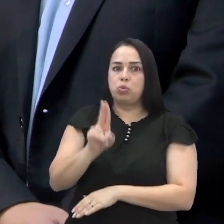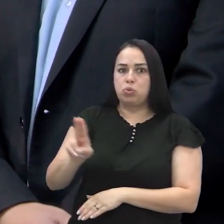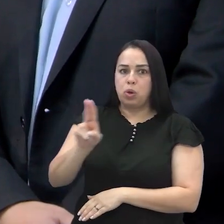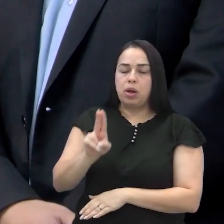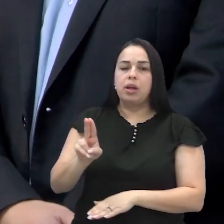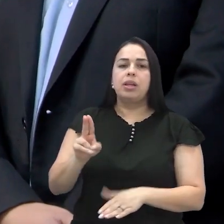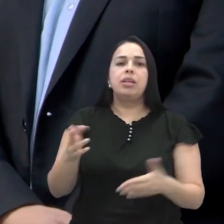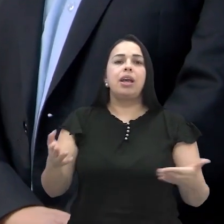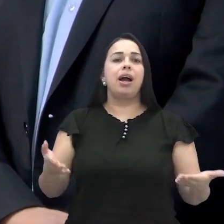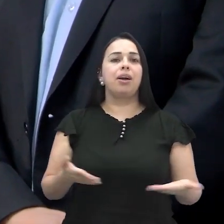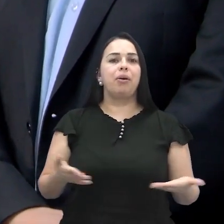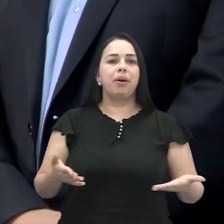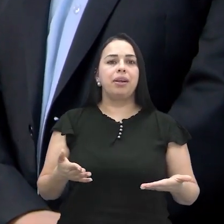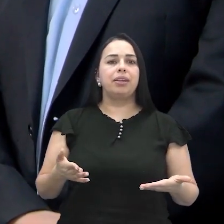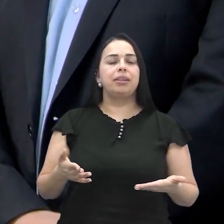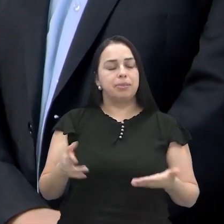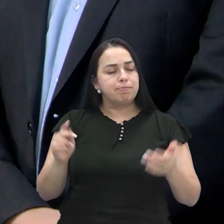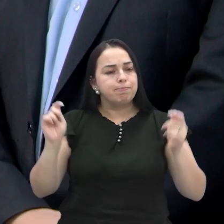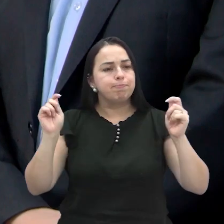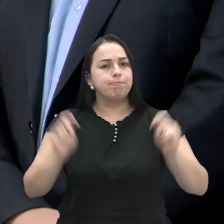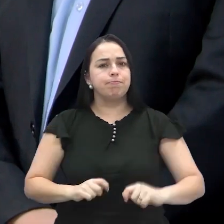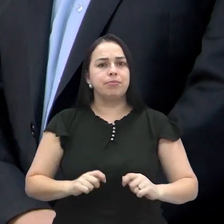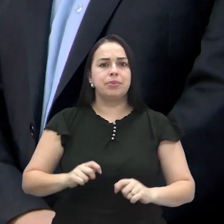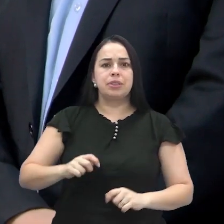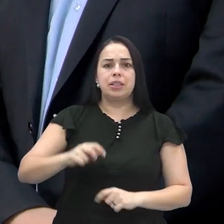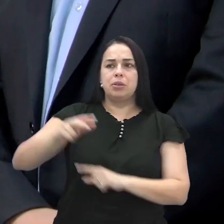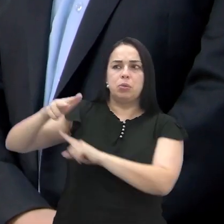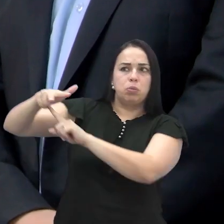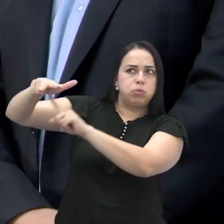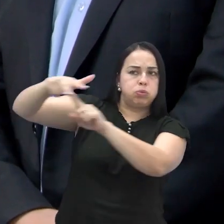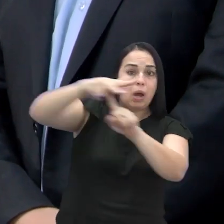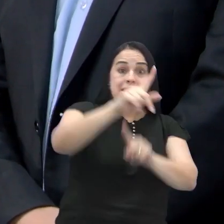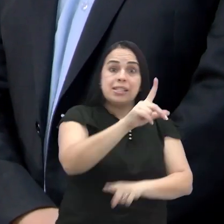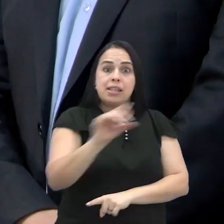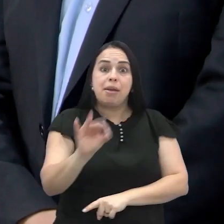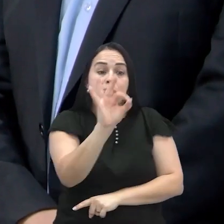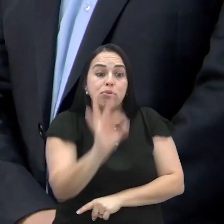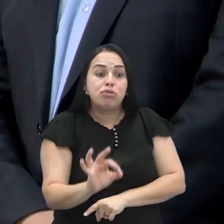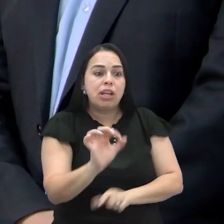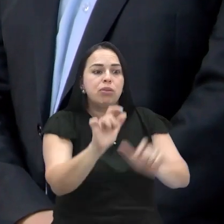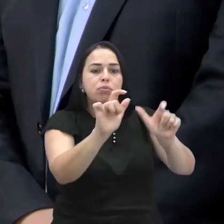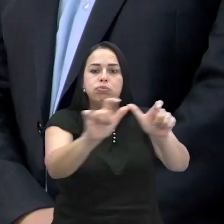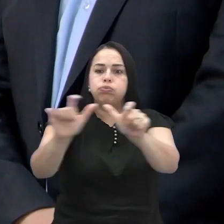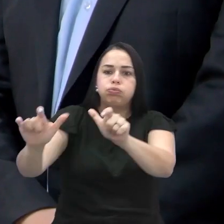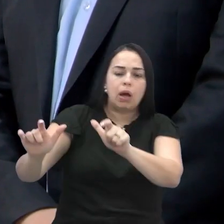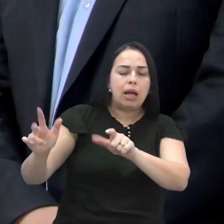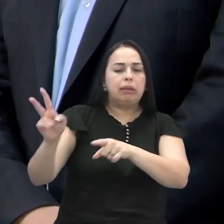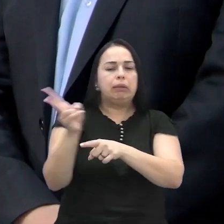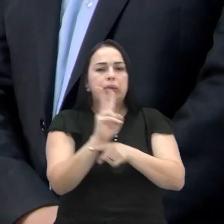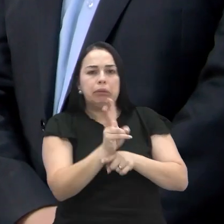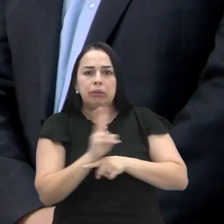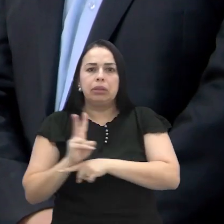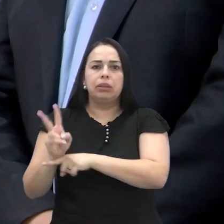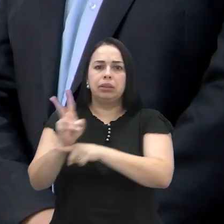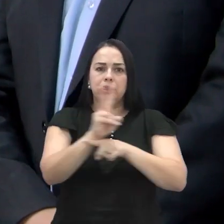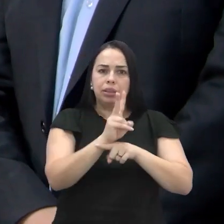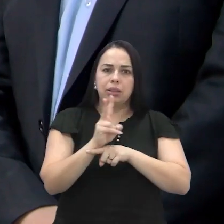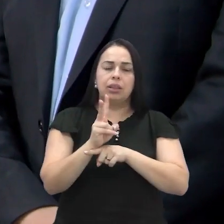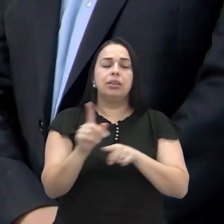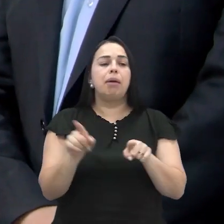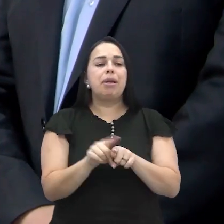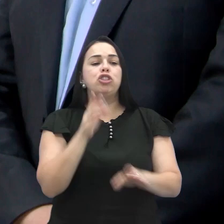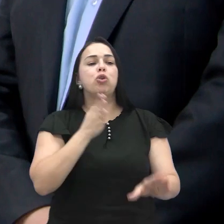com esse novo contrato a gente vai conseguir aí, posso garantir aqui, de cobrir 100% de todos os pontos da cidade, com esse tipo de fiscalização também,